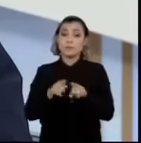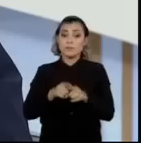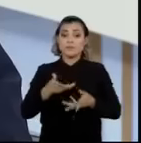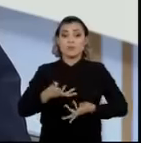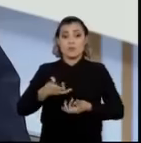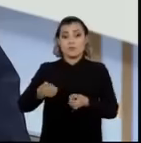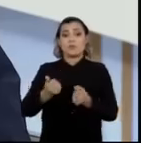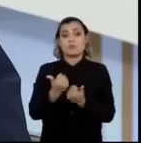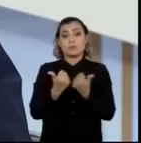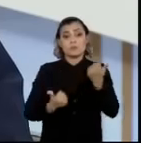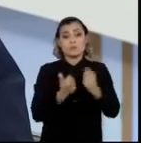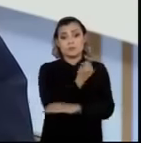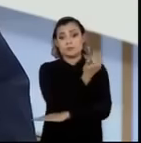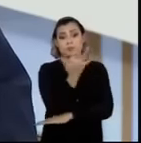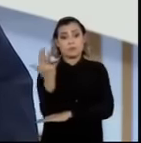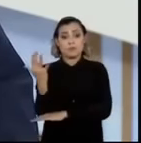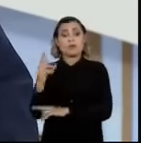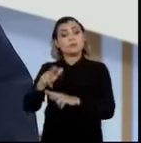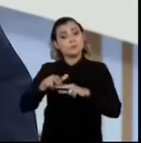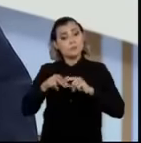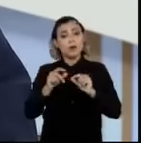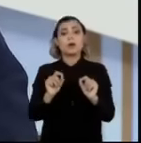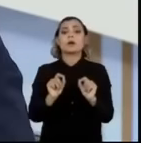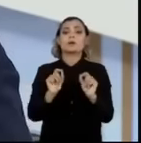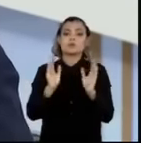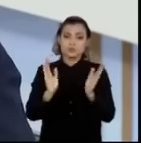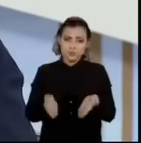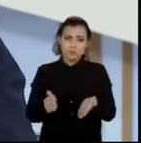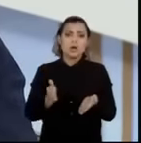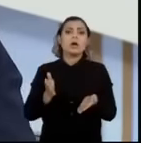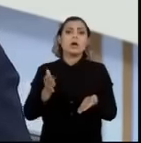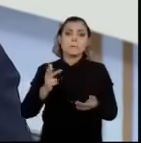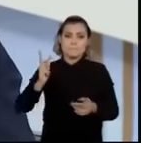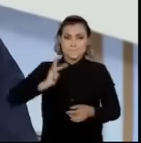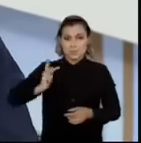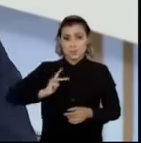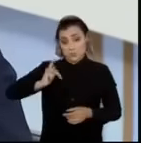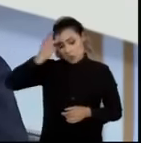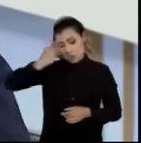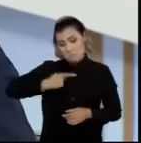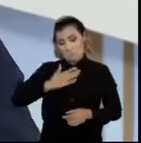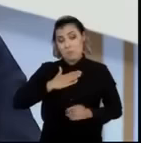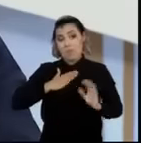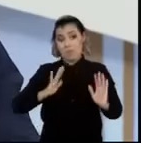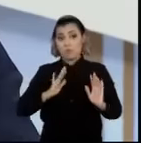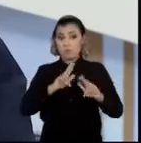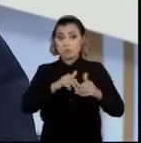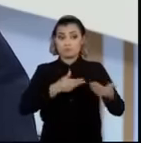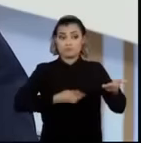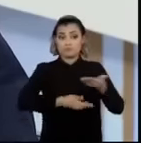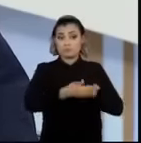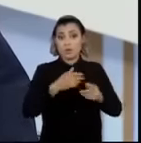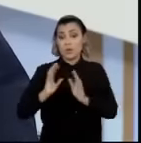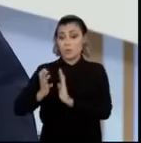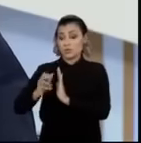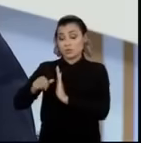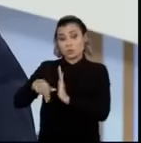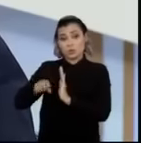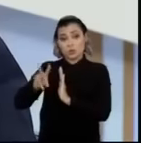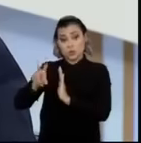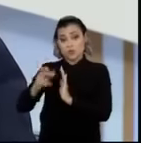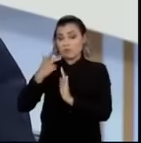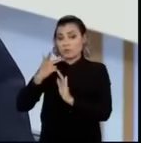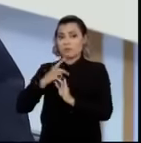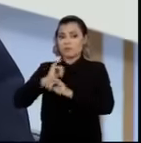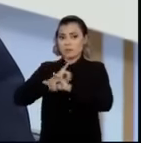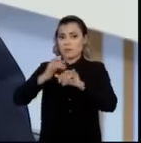convidado para ser ministro do Meio Ambiente em razão de questões pessoais, não foi, e o Novo fez uma declaração